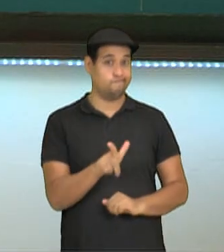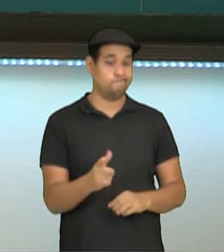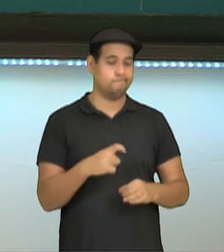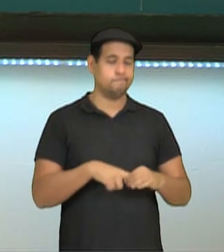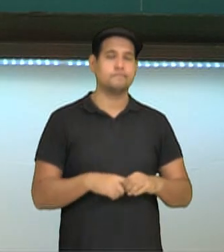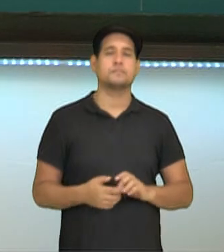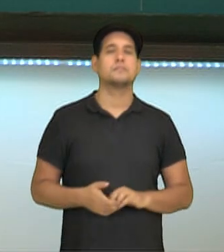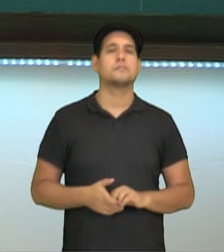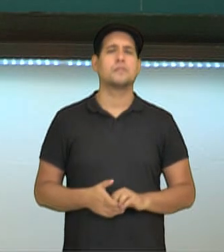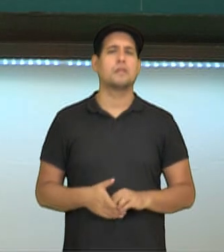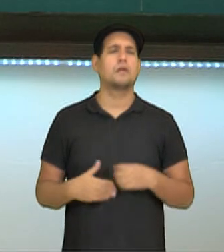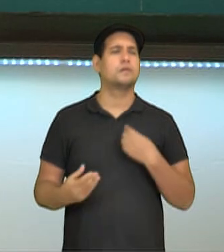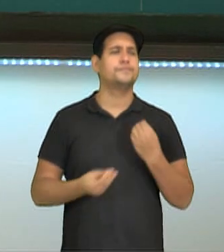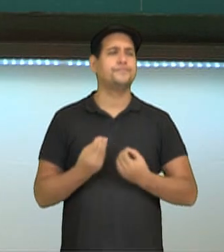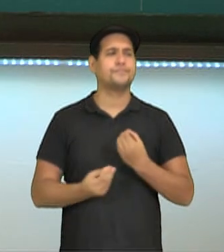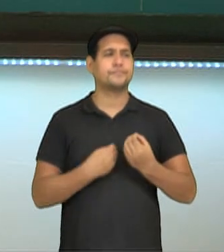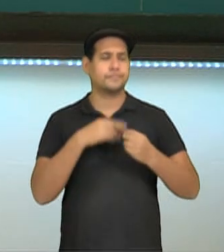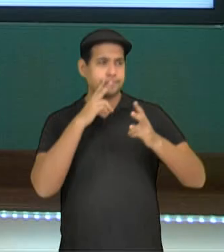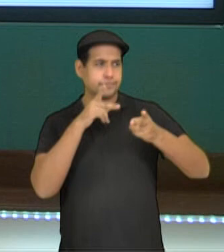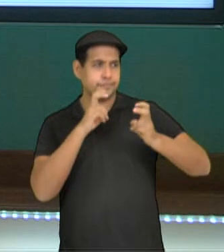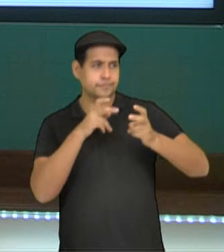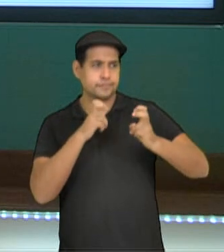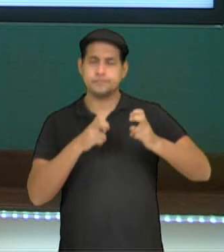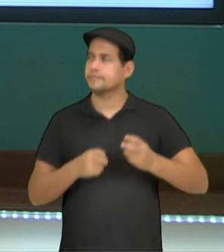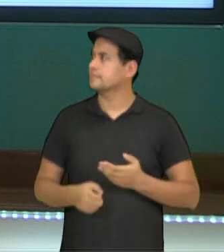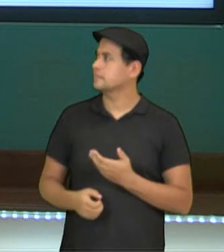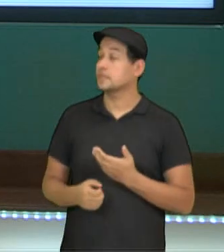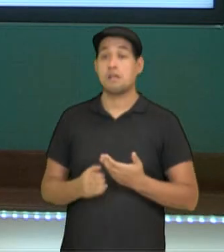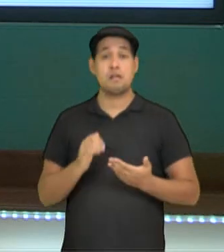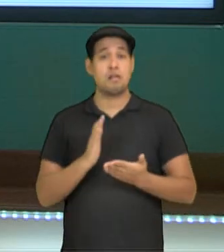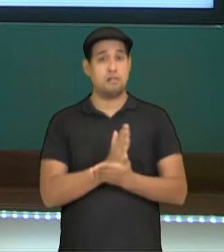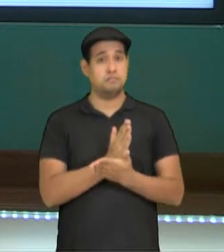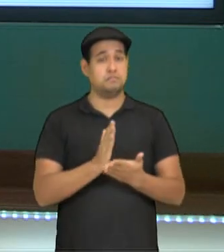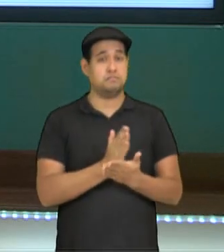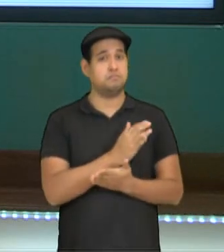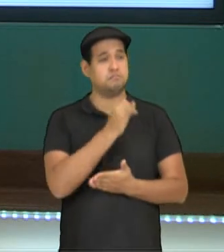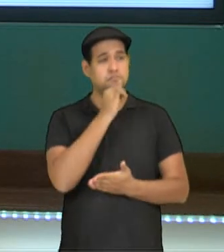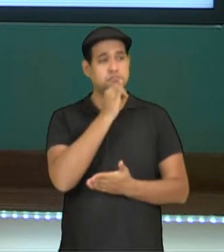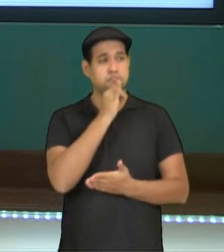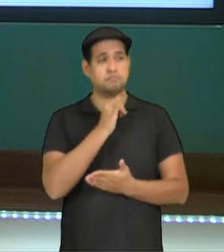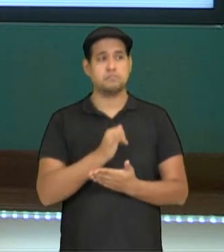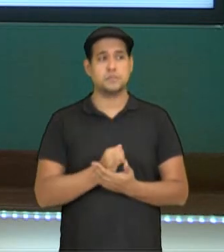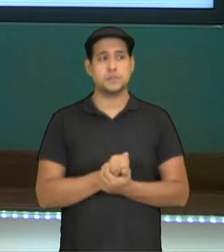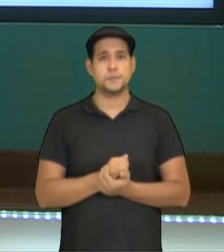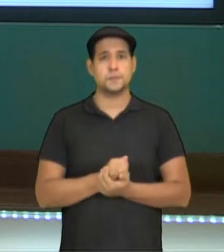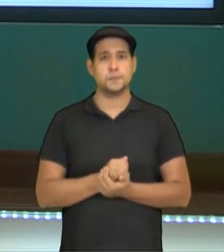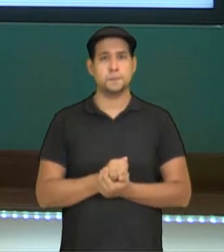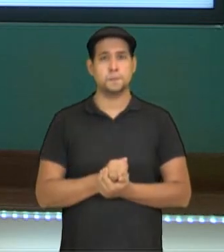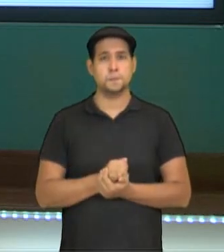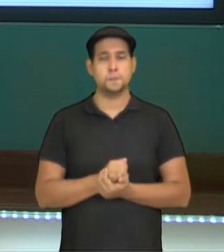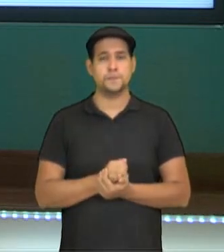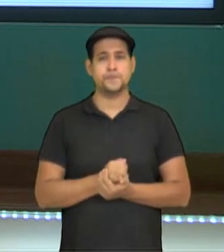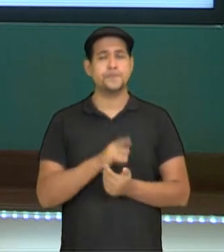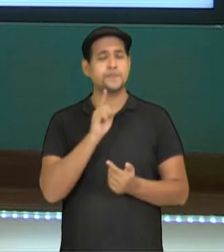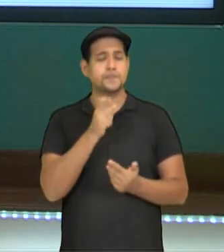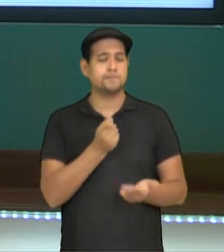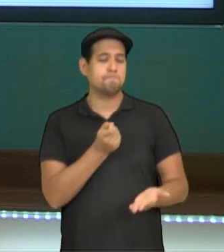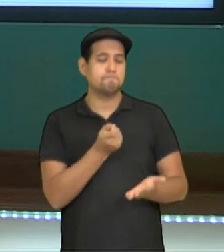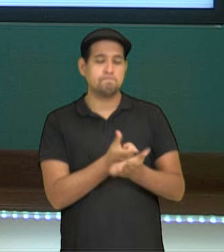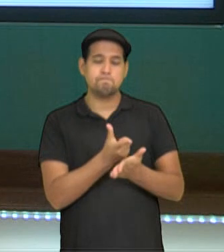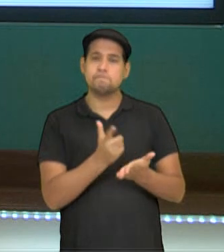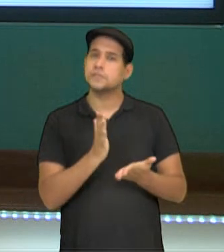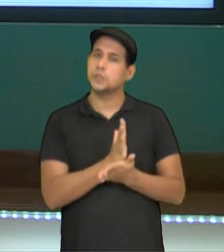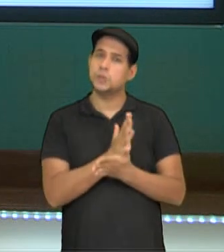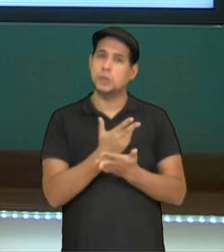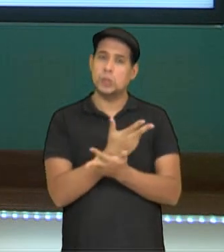Retornamos. Então, quando que a gente se depara? Muitas vezes, às vezes, quando vocês vão, né, comprar alguma